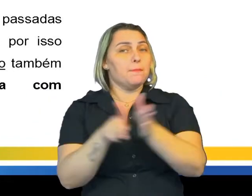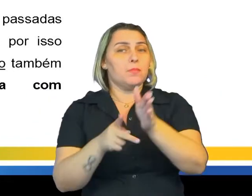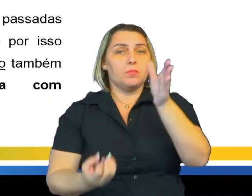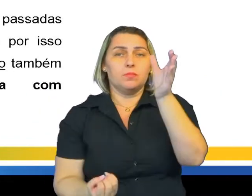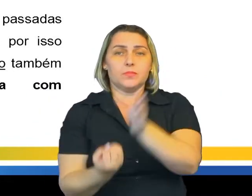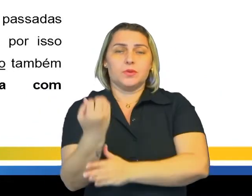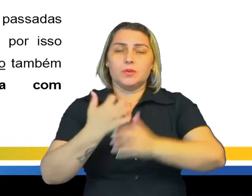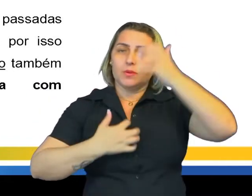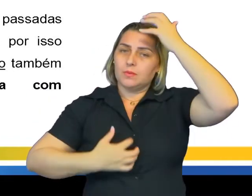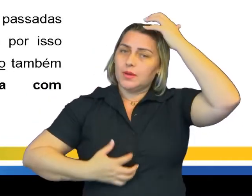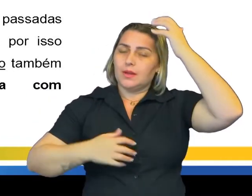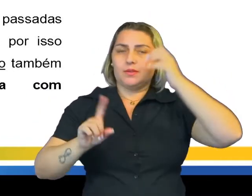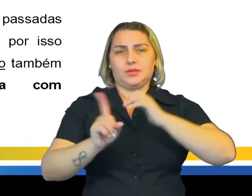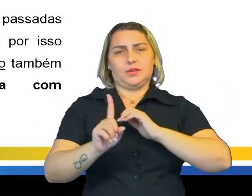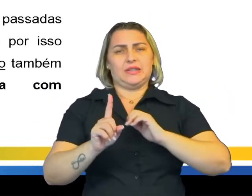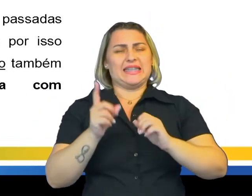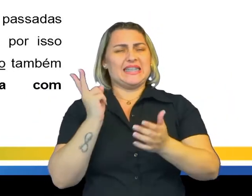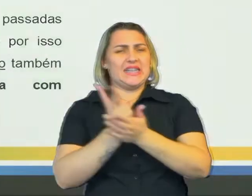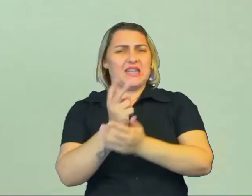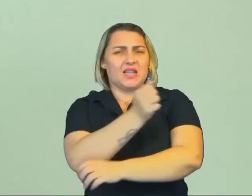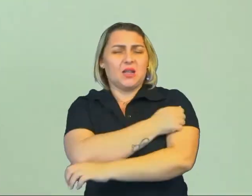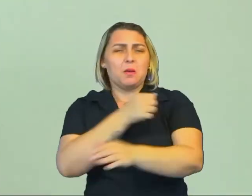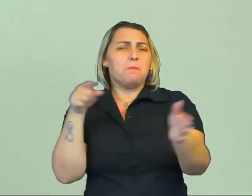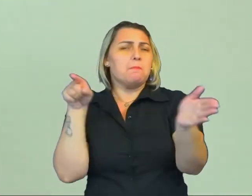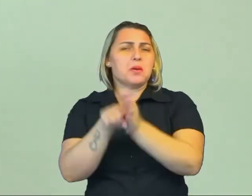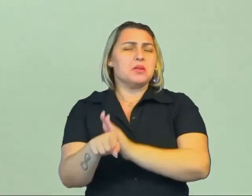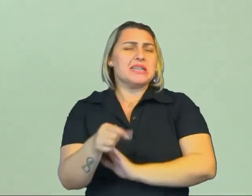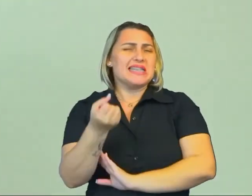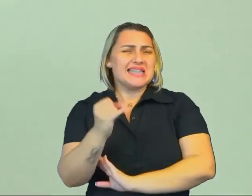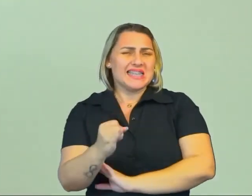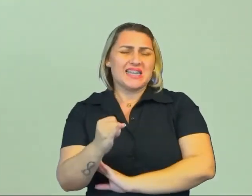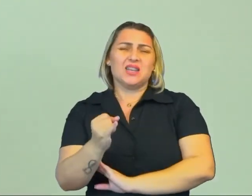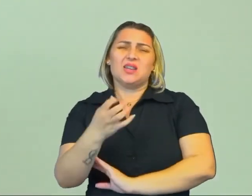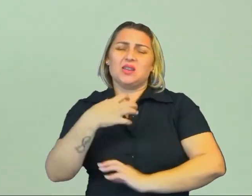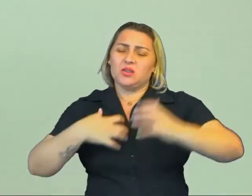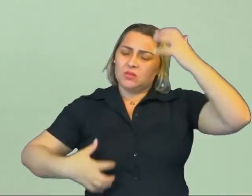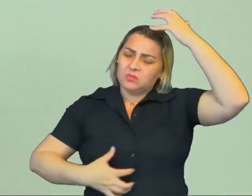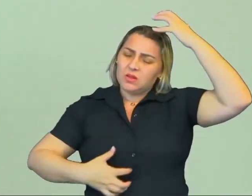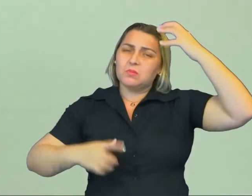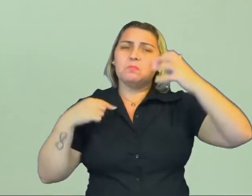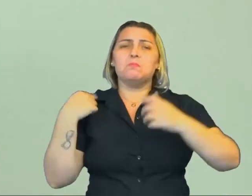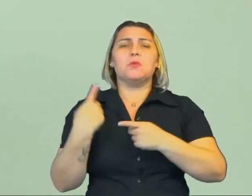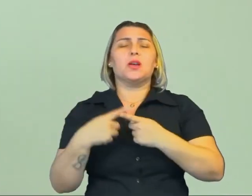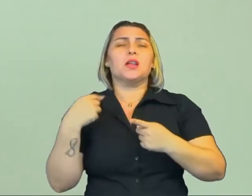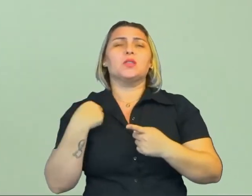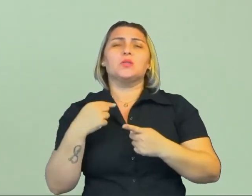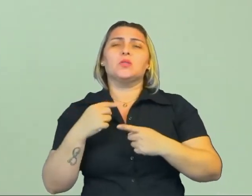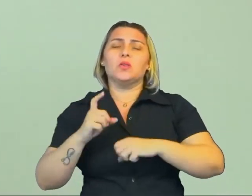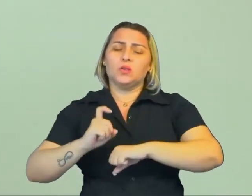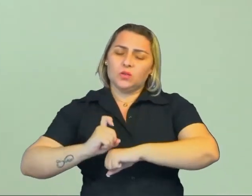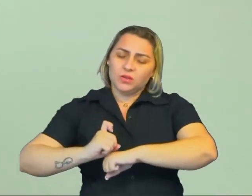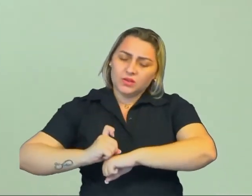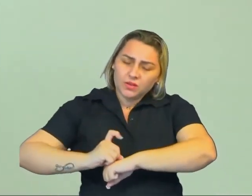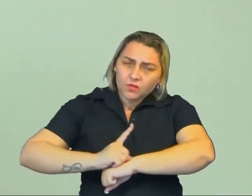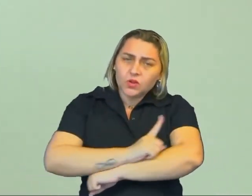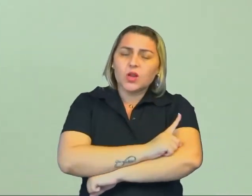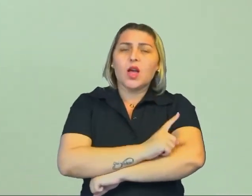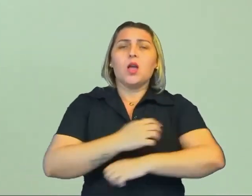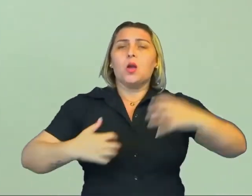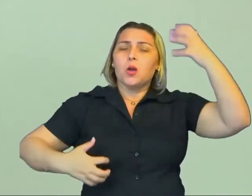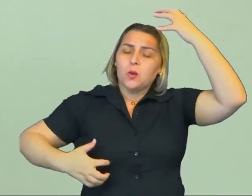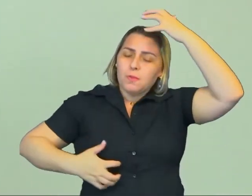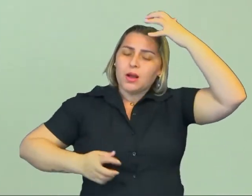do macaco. Sempre os alunos perguntam, se nós evoluímos do macaco, porque nós evoluímos e o macaco continua